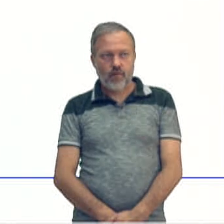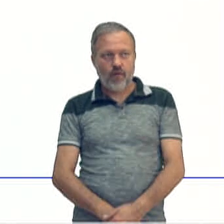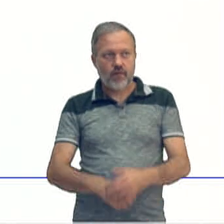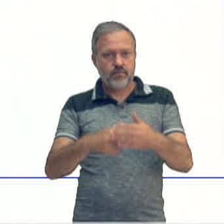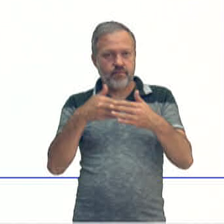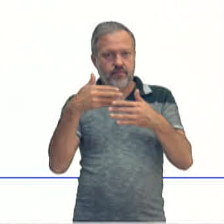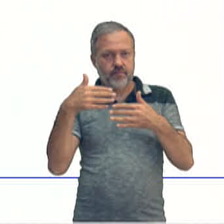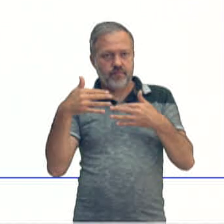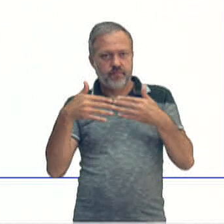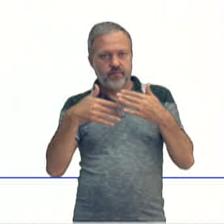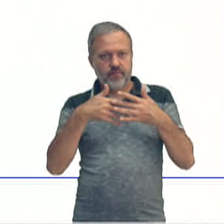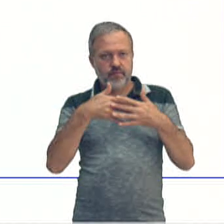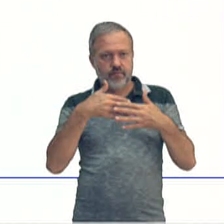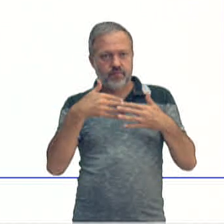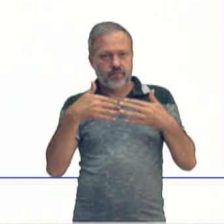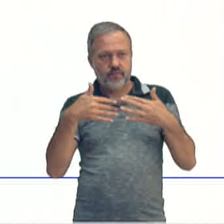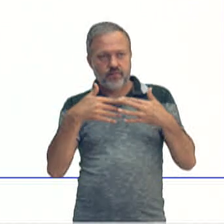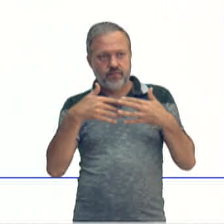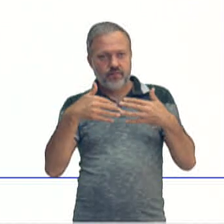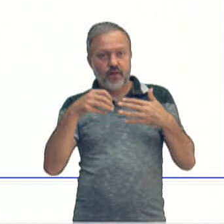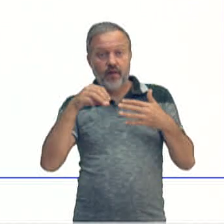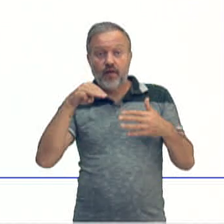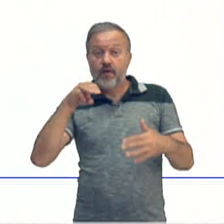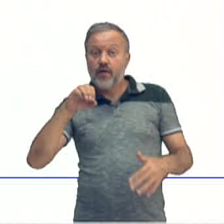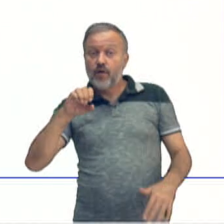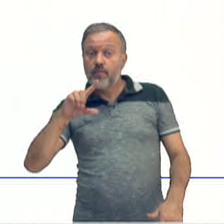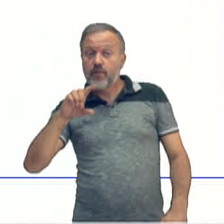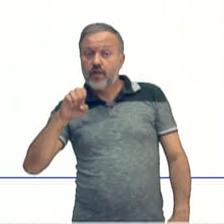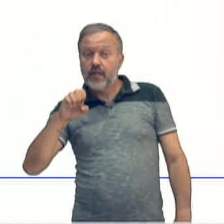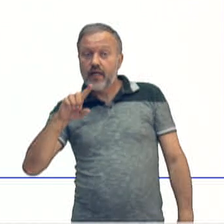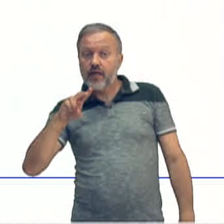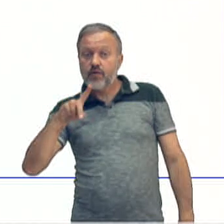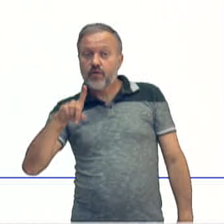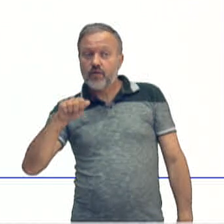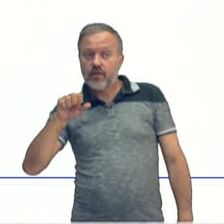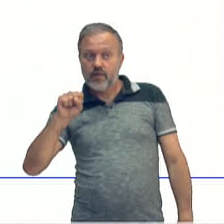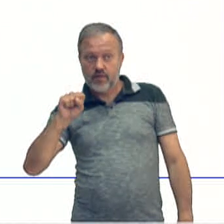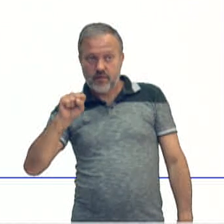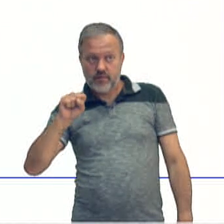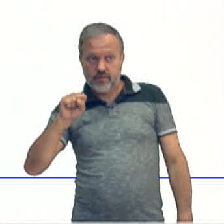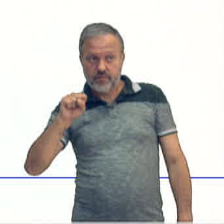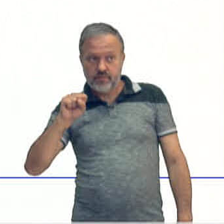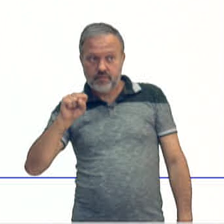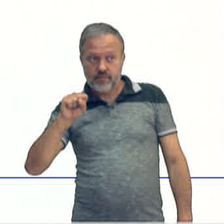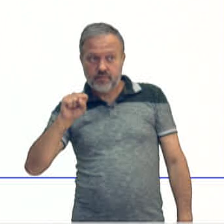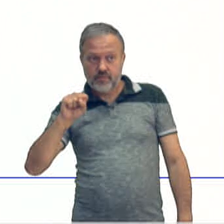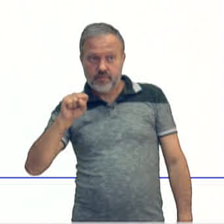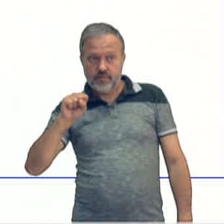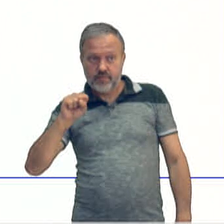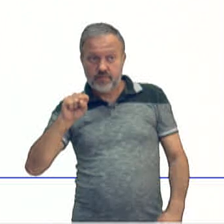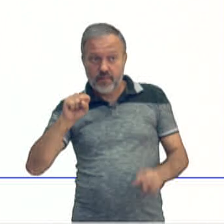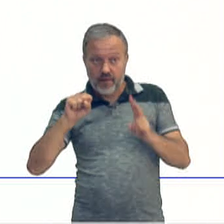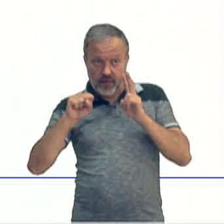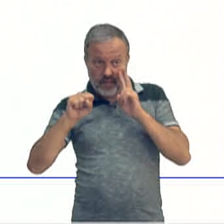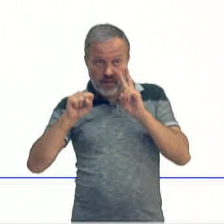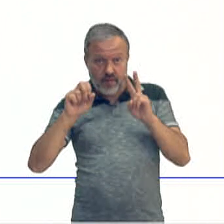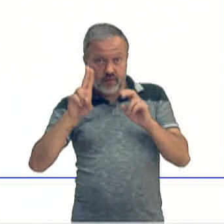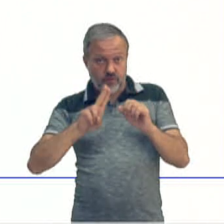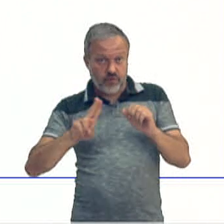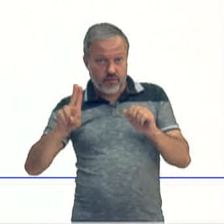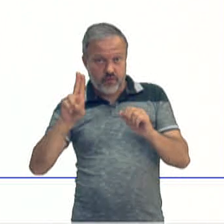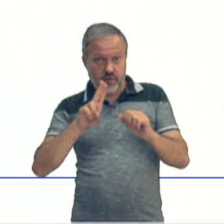das células para os processos de conversão de energia e produção de ATP, trifosfato de adenosina, que é o que a gente utiliza como